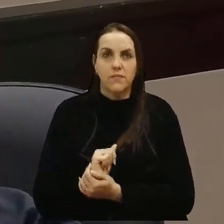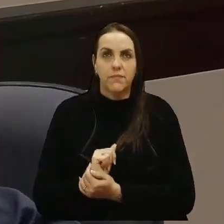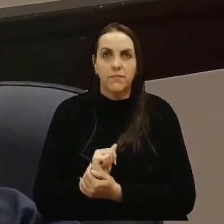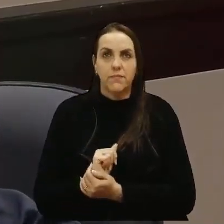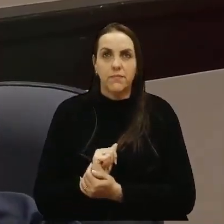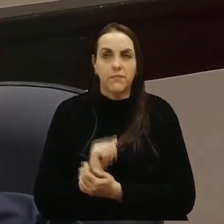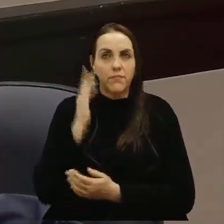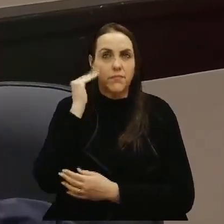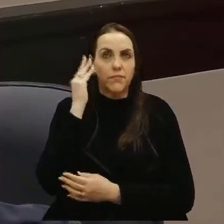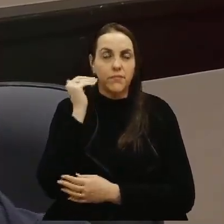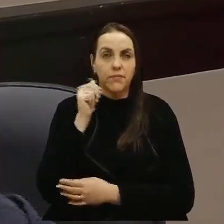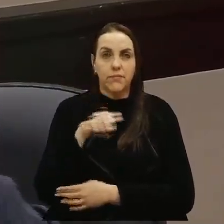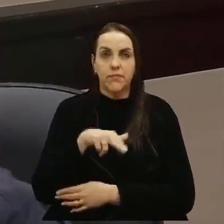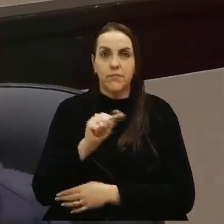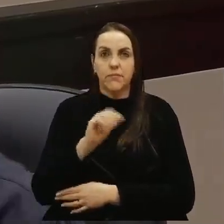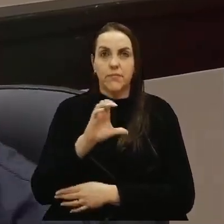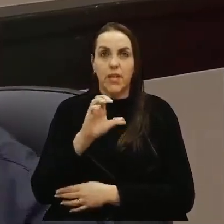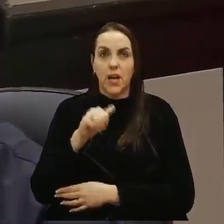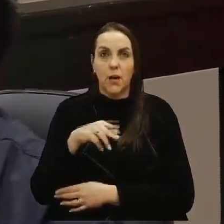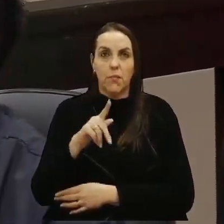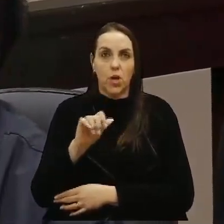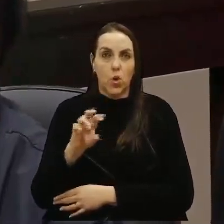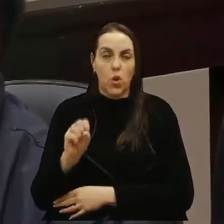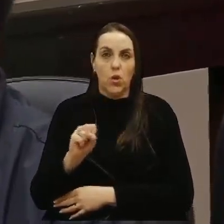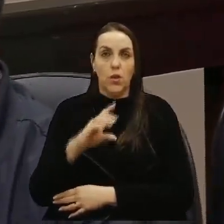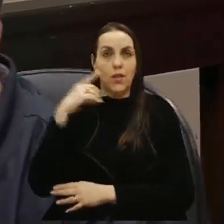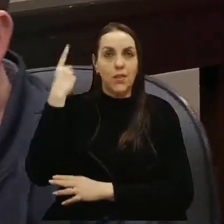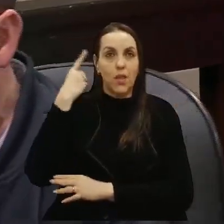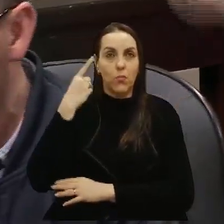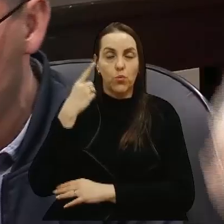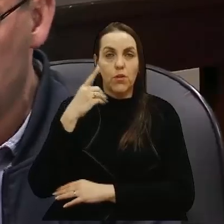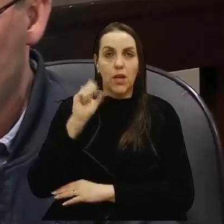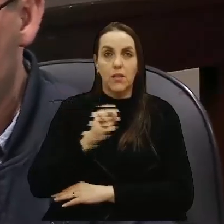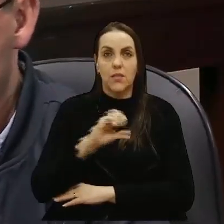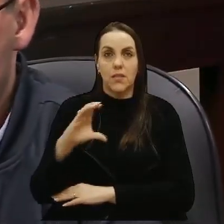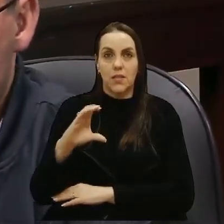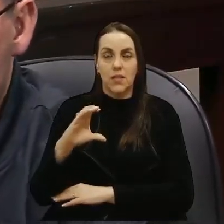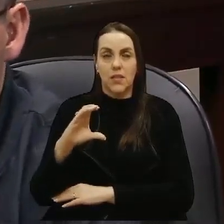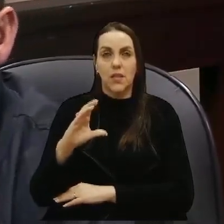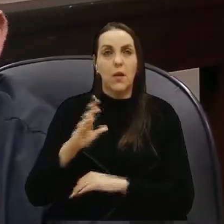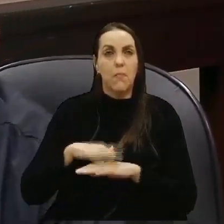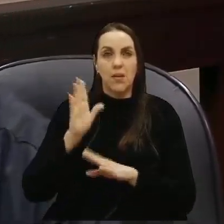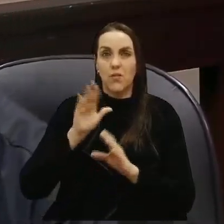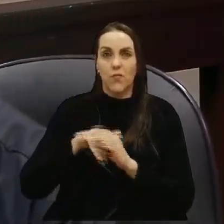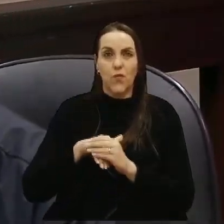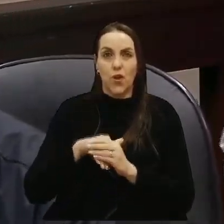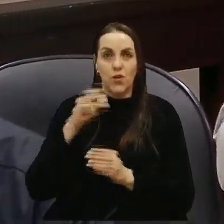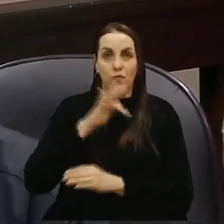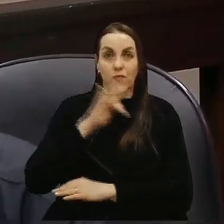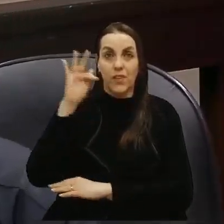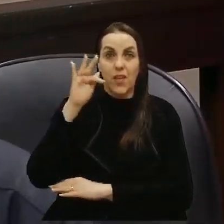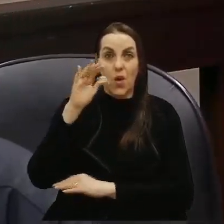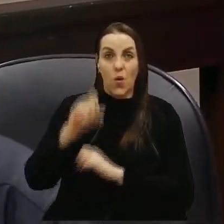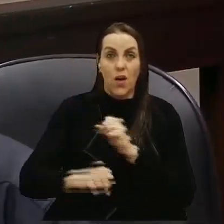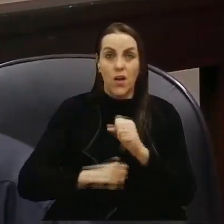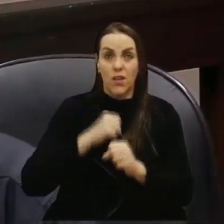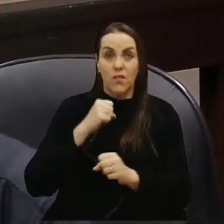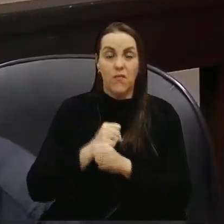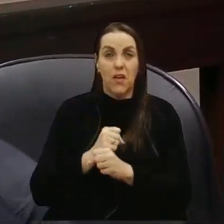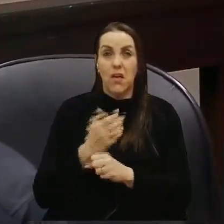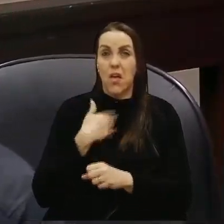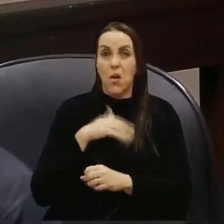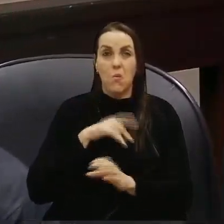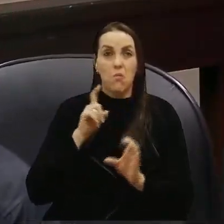A Ana Campanholo, deputada estadual de Santa Catarina, e vai ser a mais votada federal o ano que vem. E sabe o que ela falou no discurso dela? Não devo nada